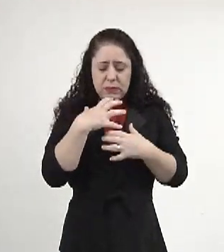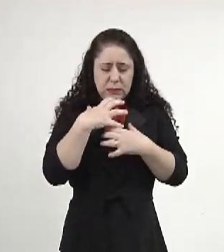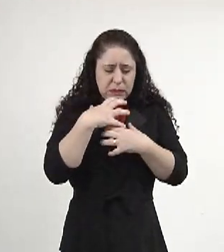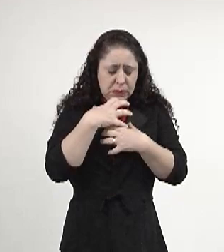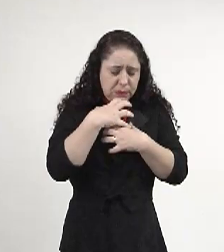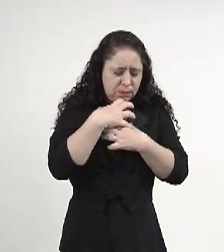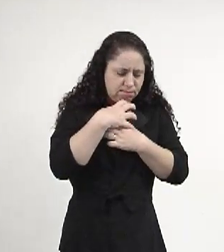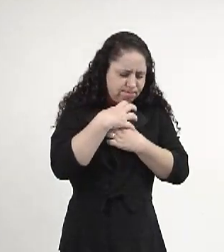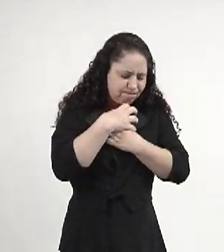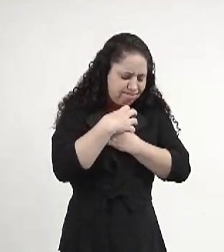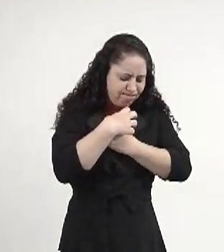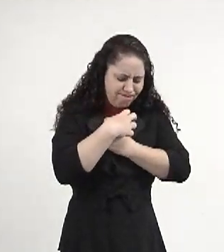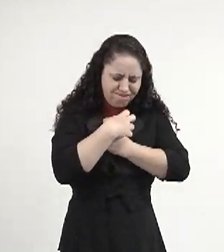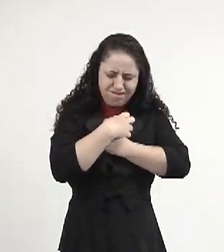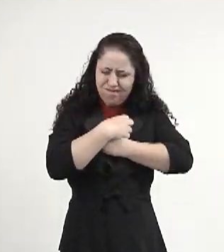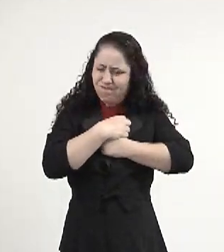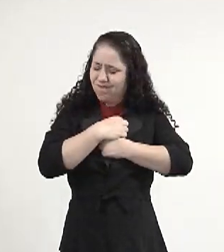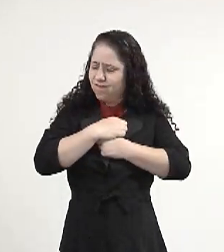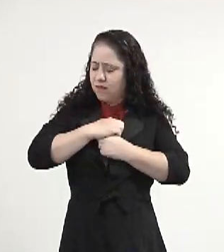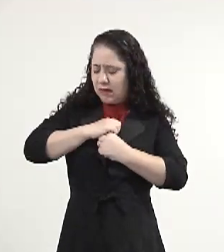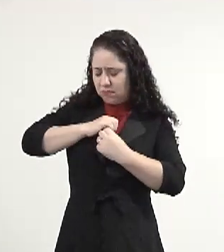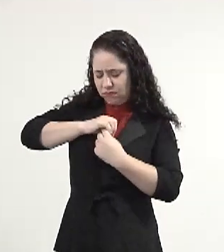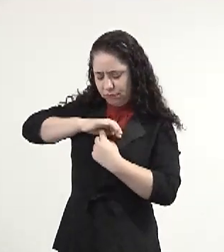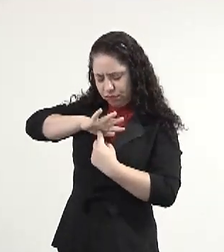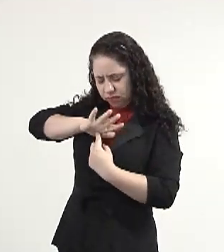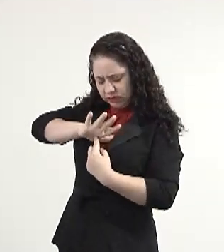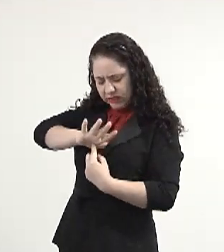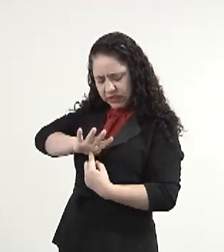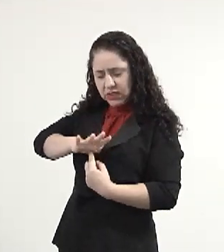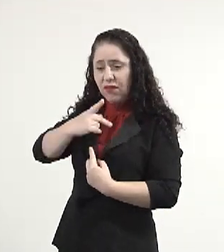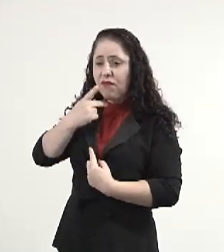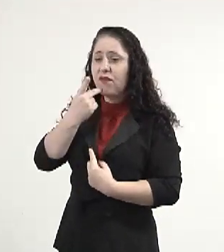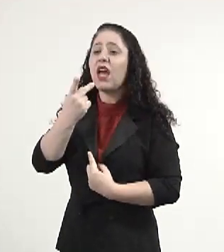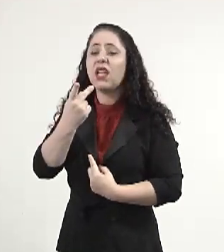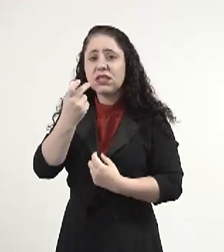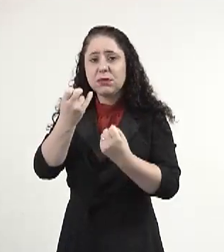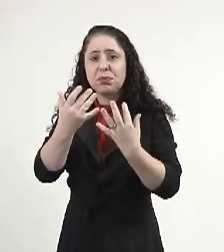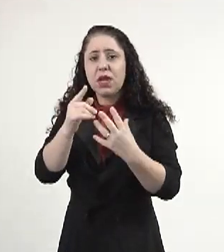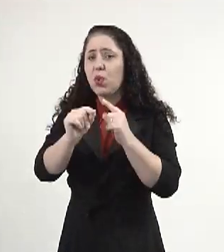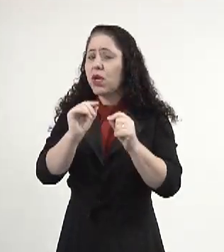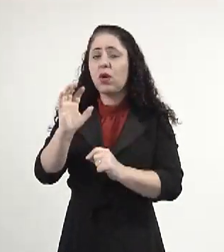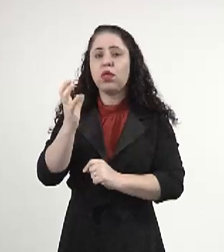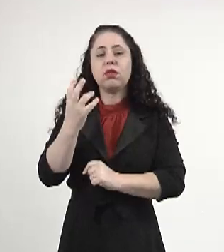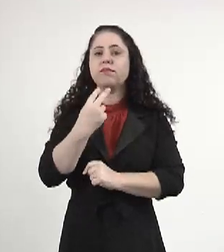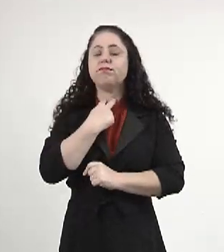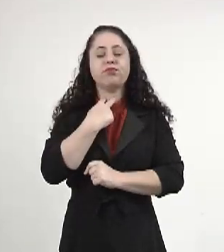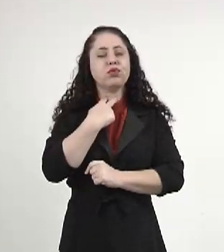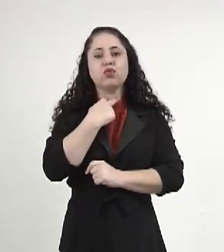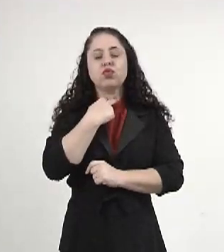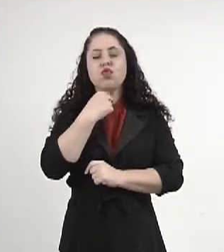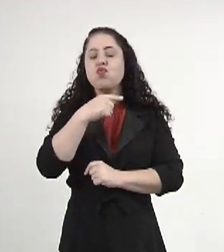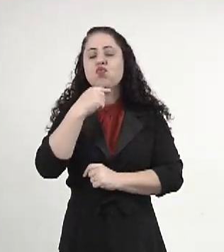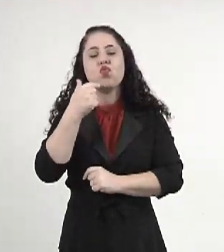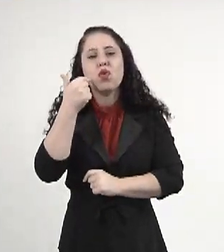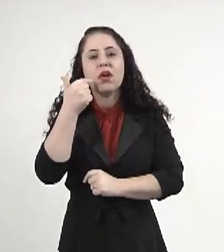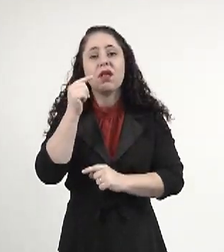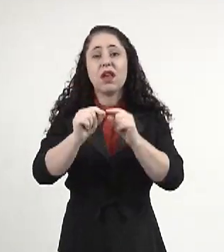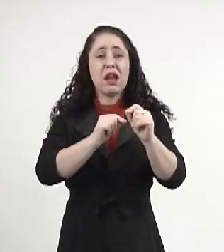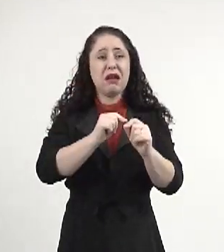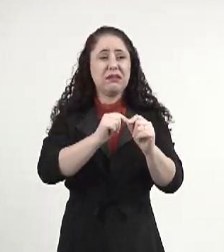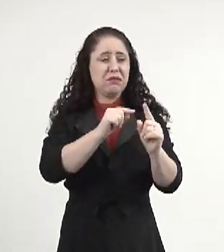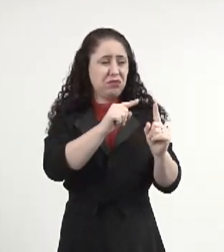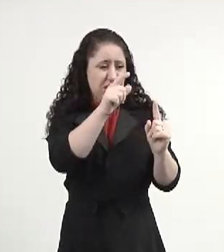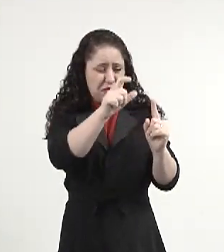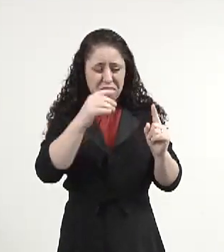sentem traumatizadas, elas não conseguem expor realmente tudo o que aconteceu, e esses agressores, esses